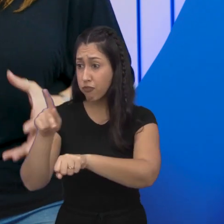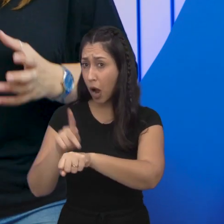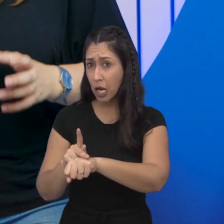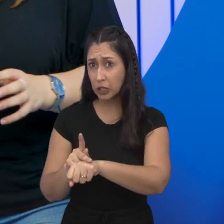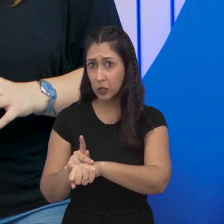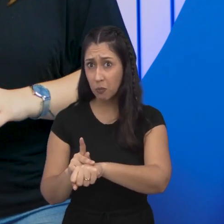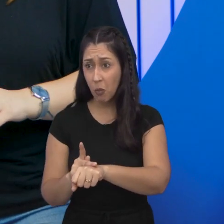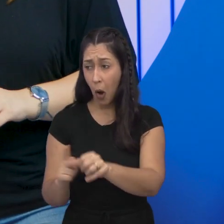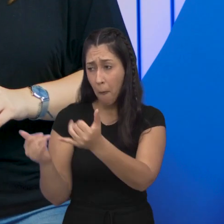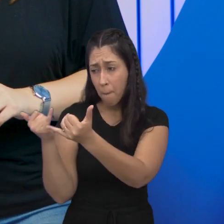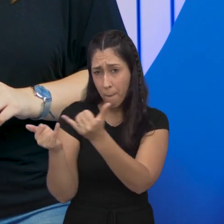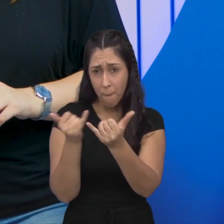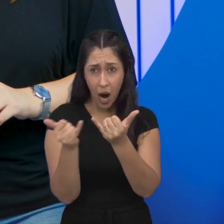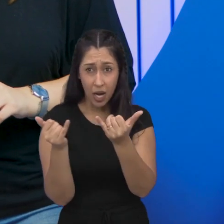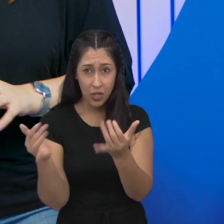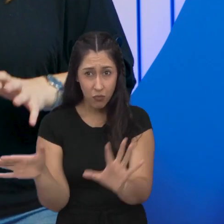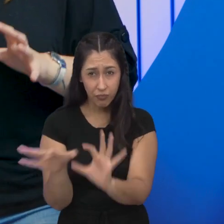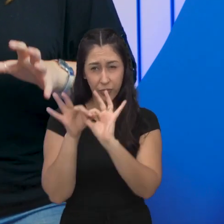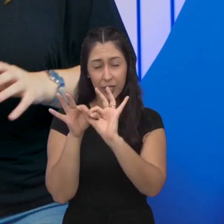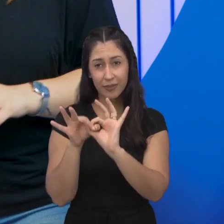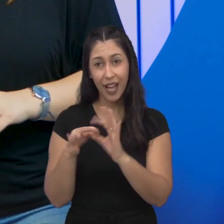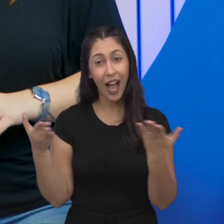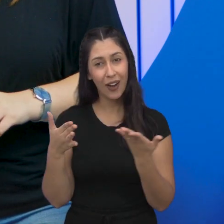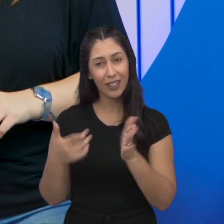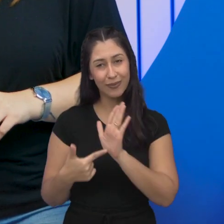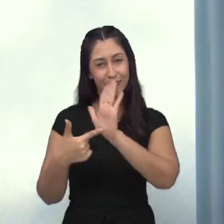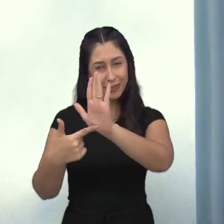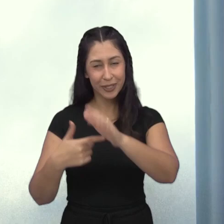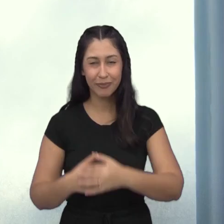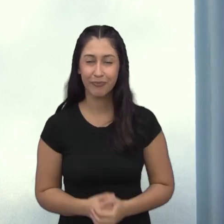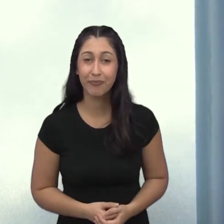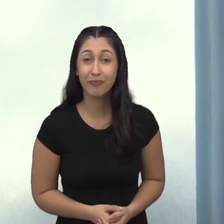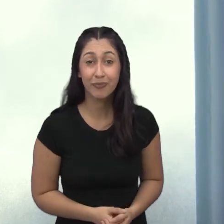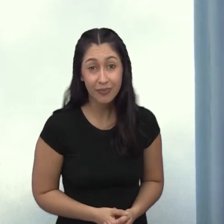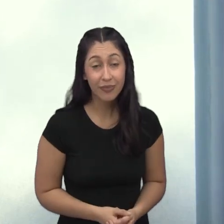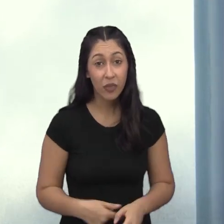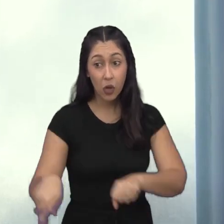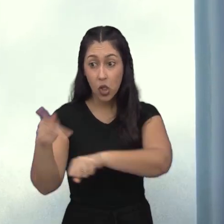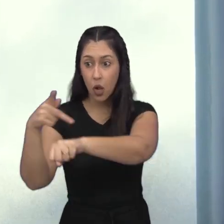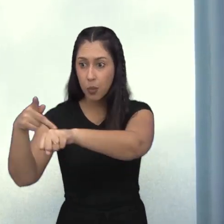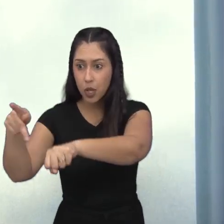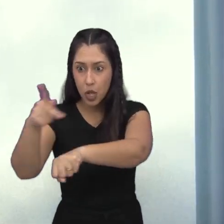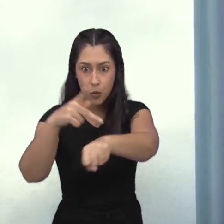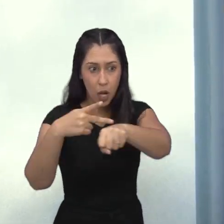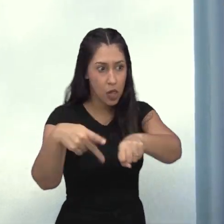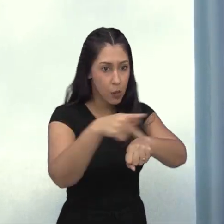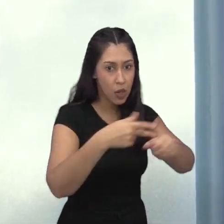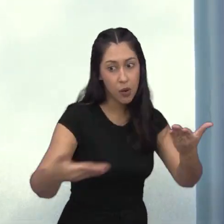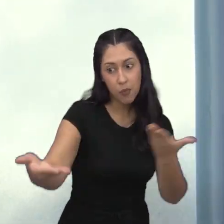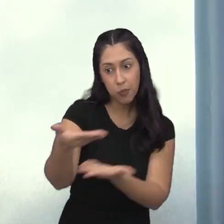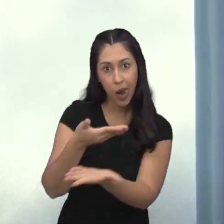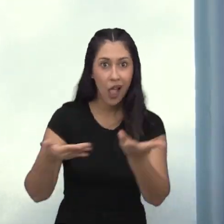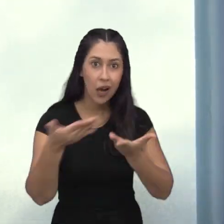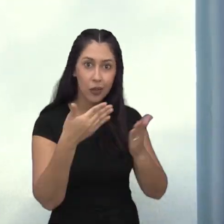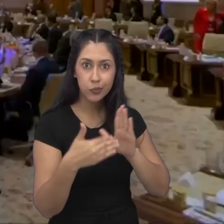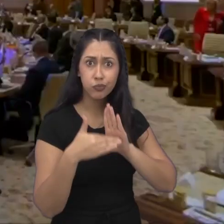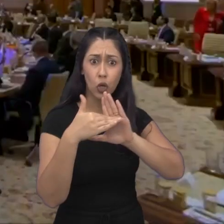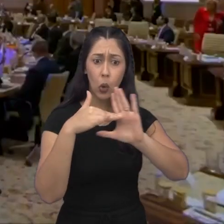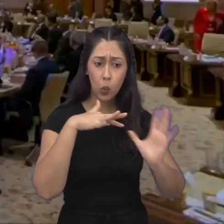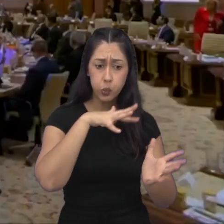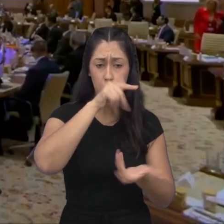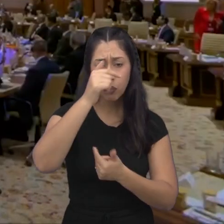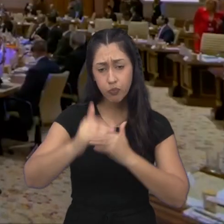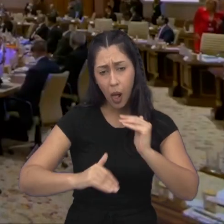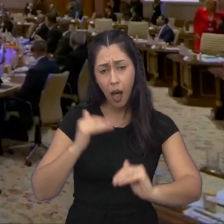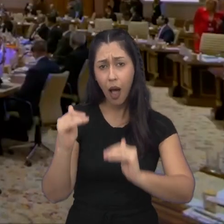comum. Na reportagem a seguir, você entende melhor o que eles são. A relação entre países dita o ritmo do mundo. Para